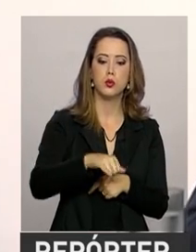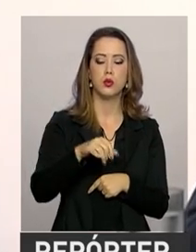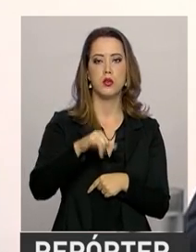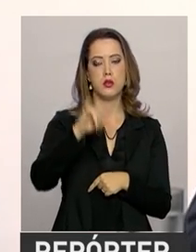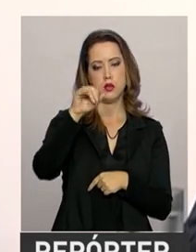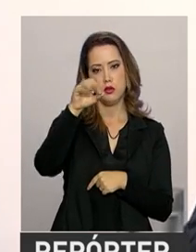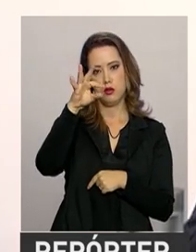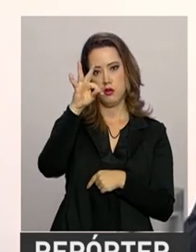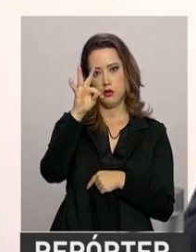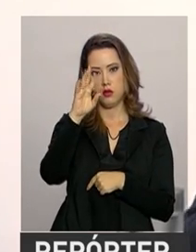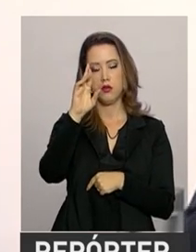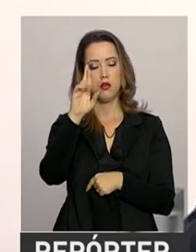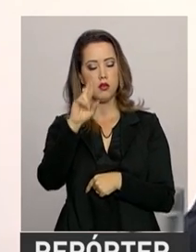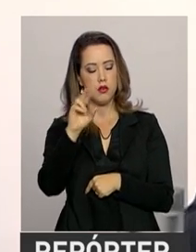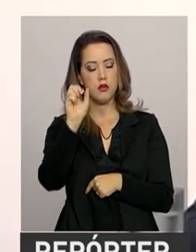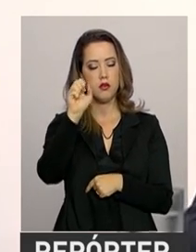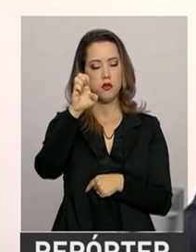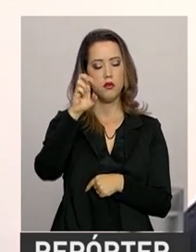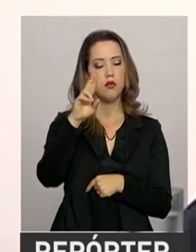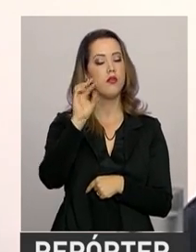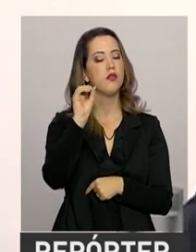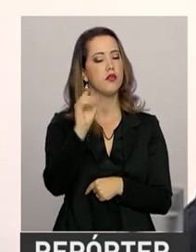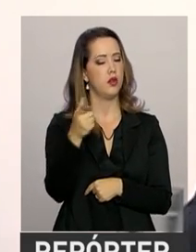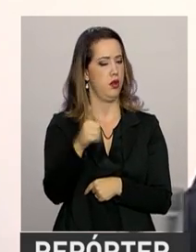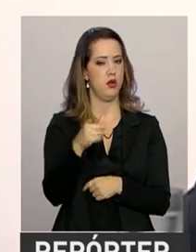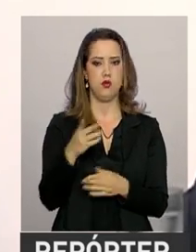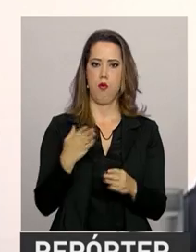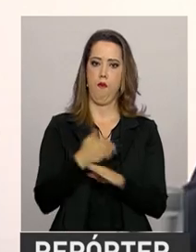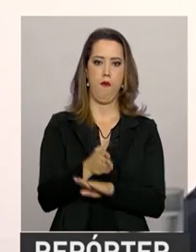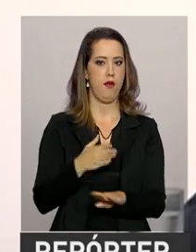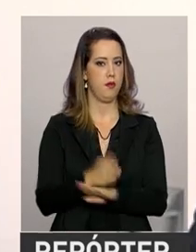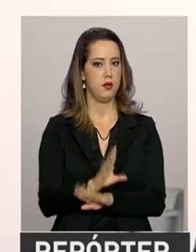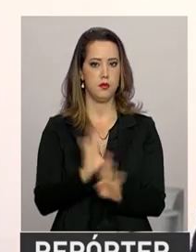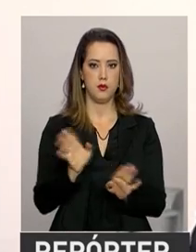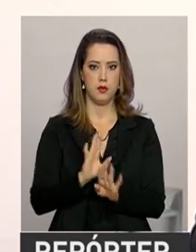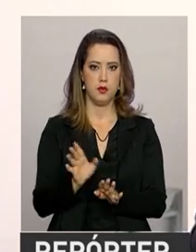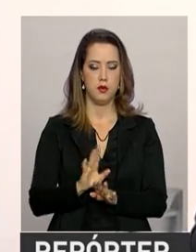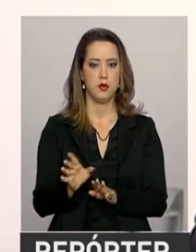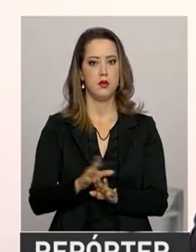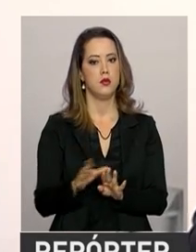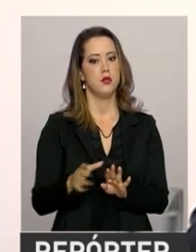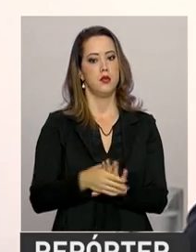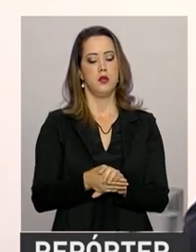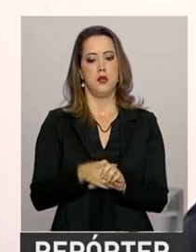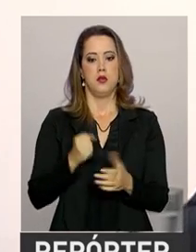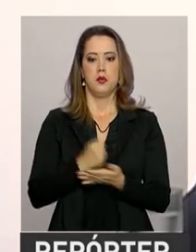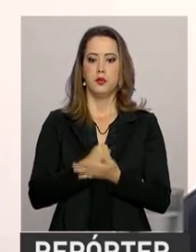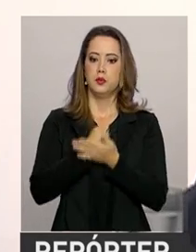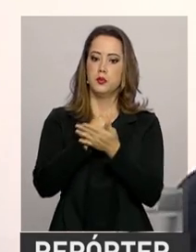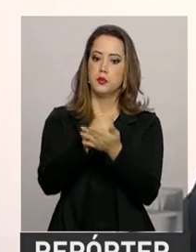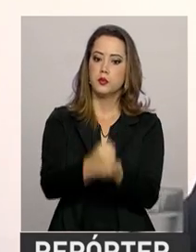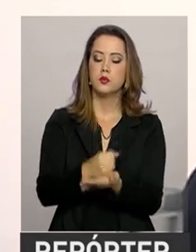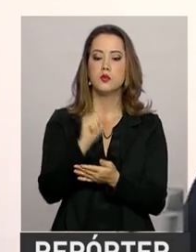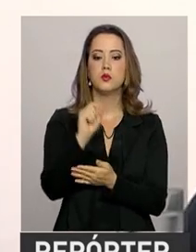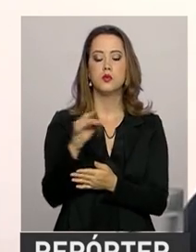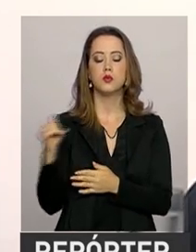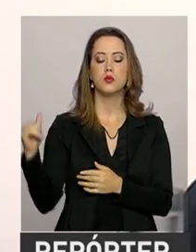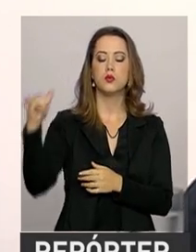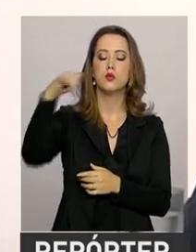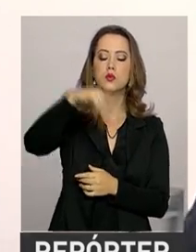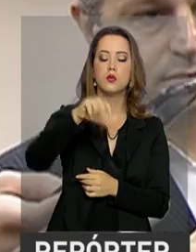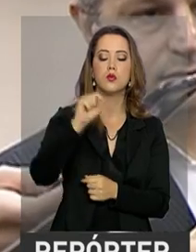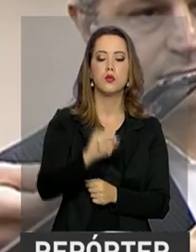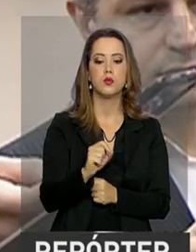dos aeroportos até agora a empresa costumava responder por 49% das ações dos terminais